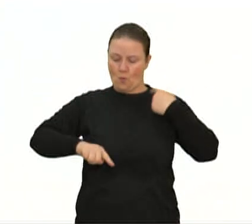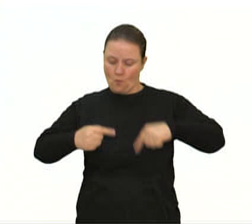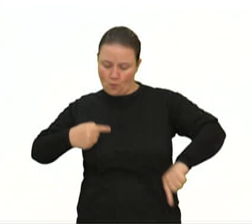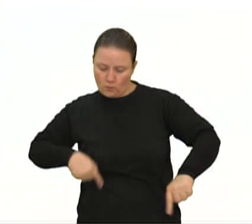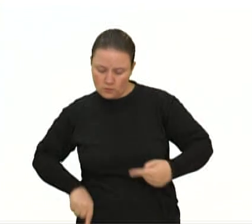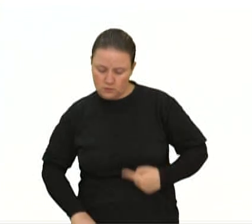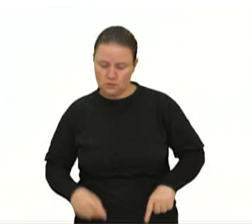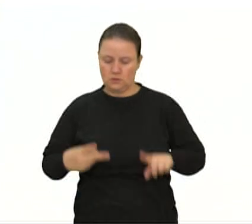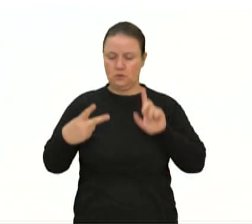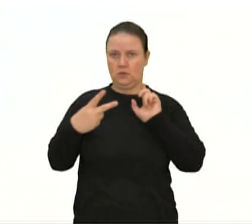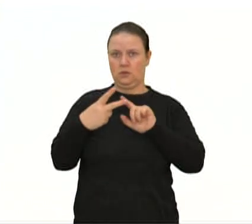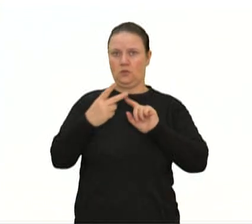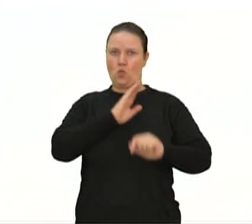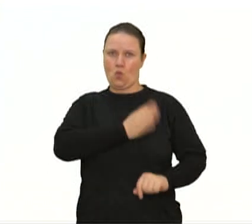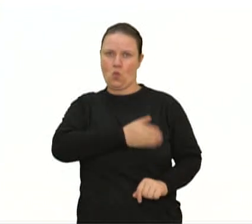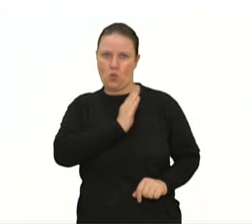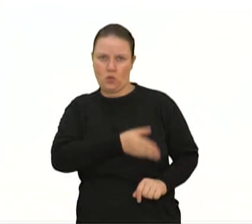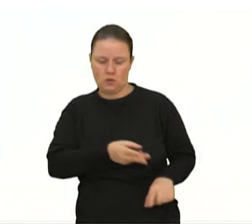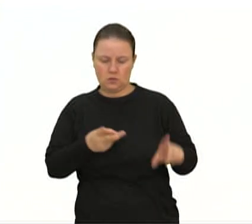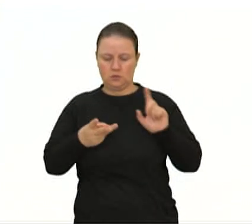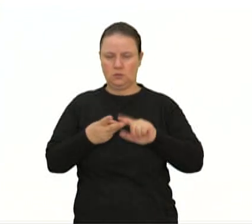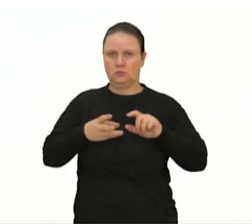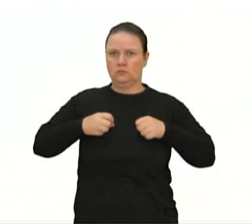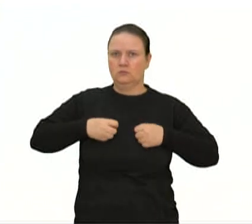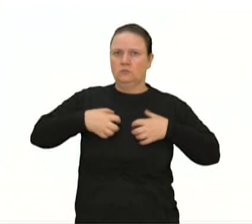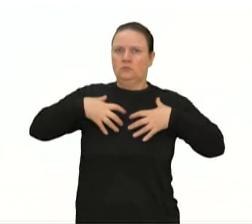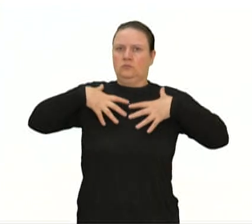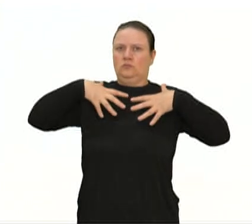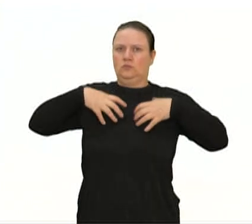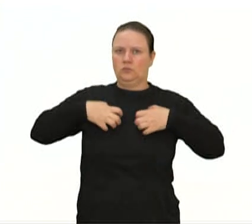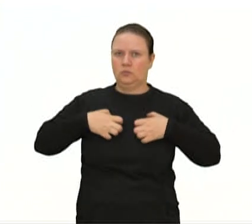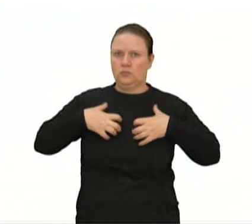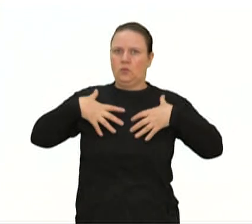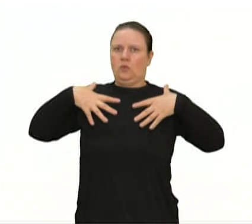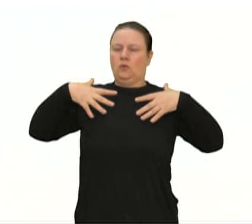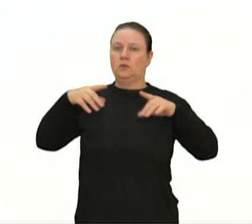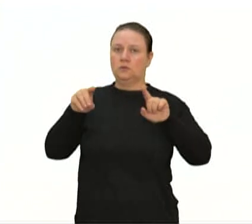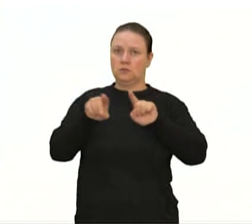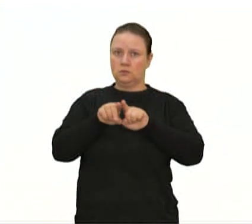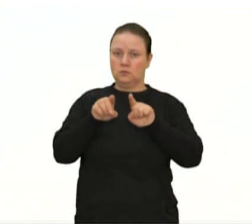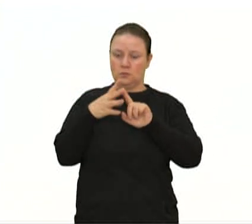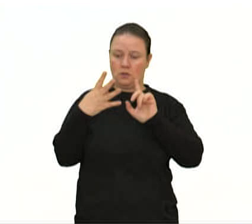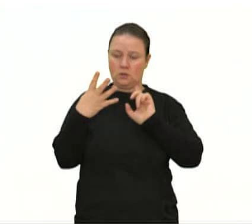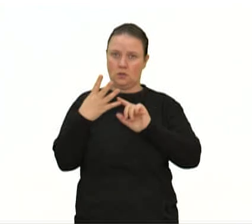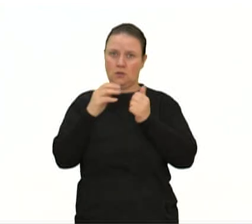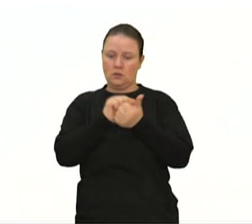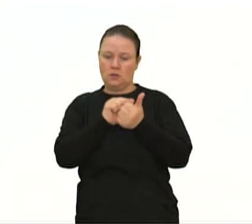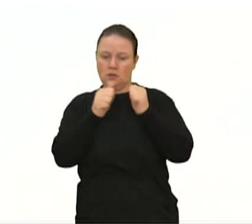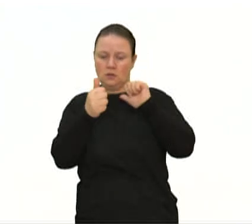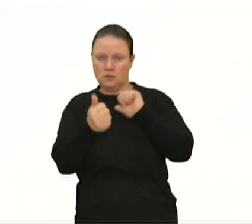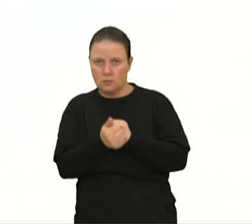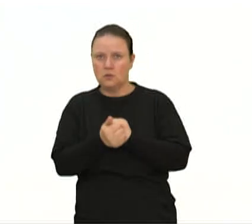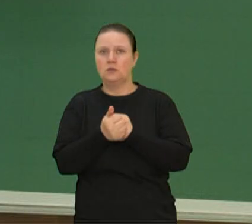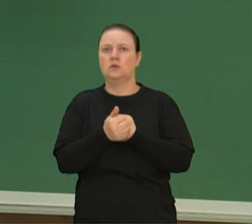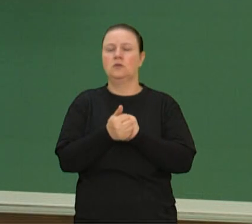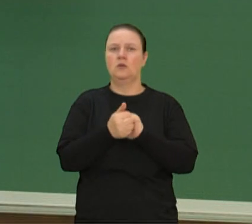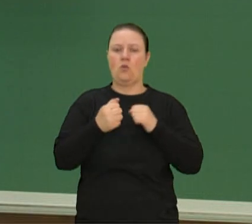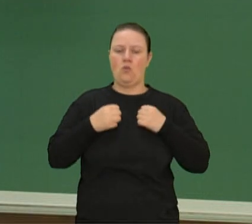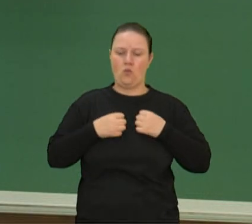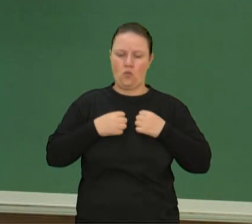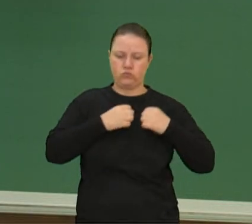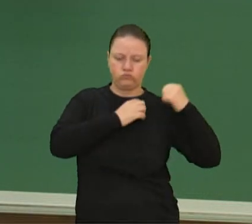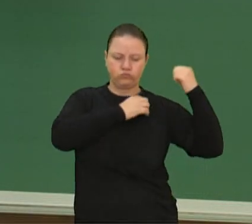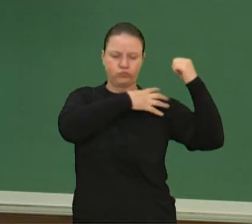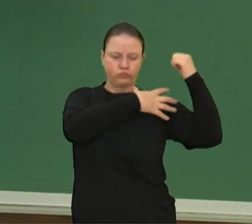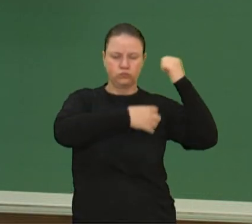sistema cardiovascular, sistema respiratório, adaptações musculares, temperatura corporal